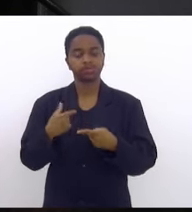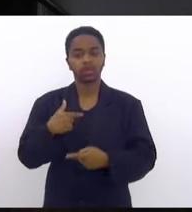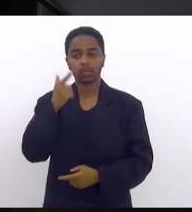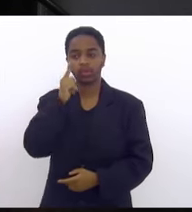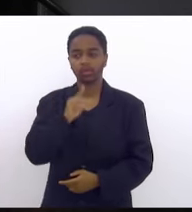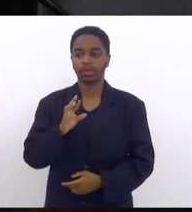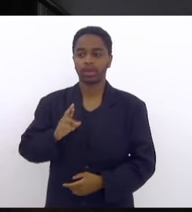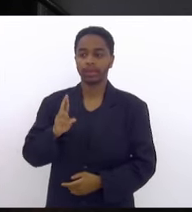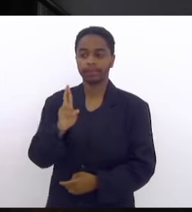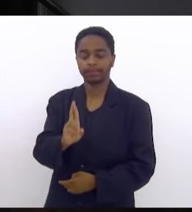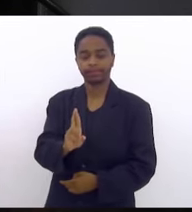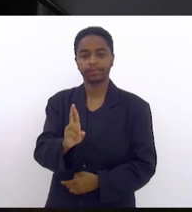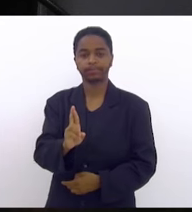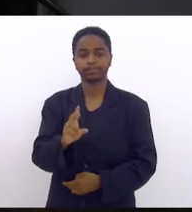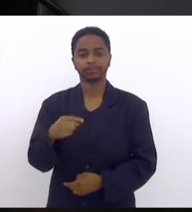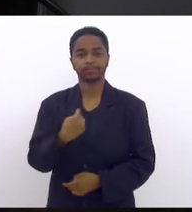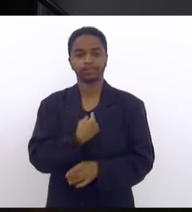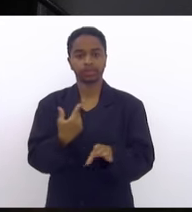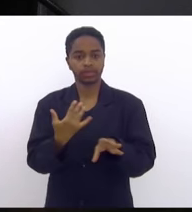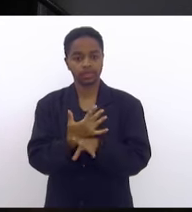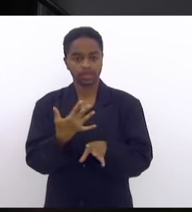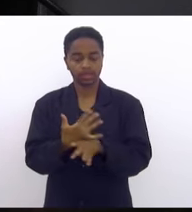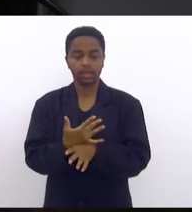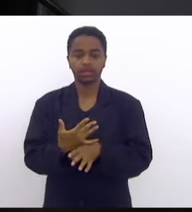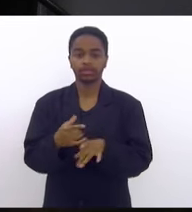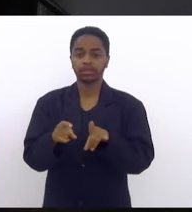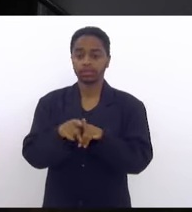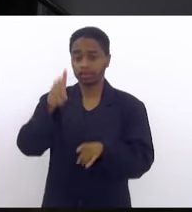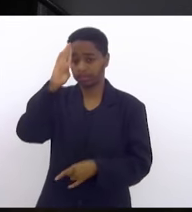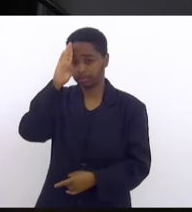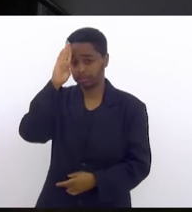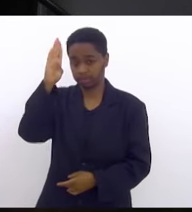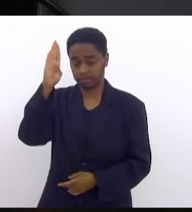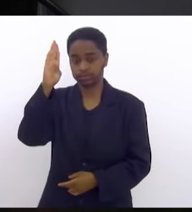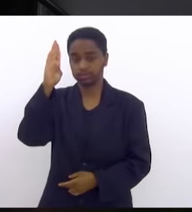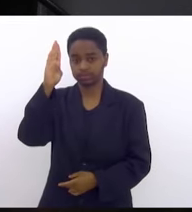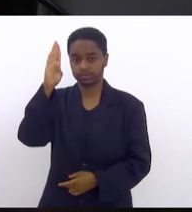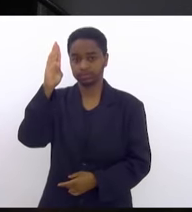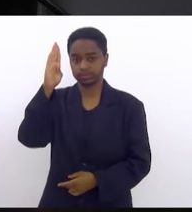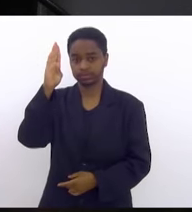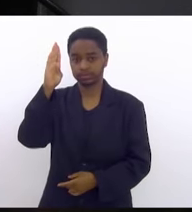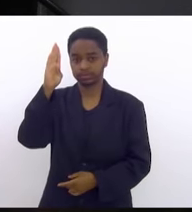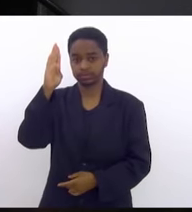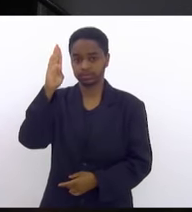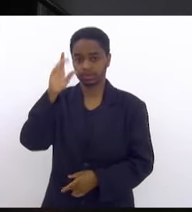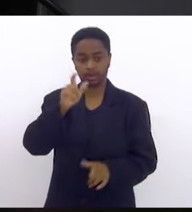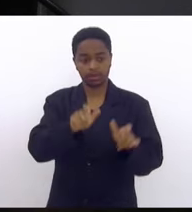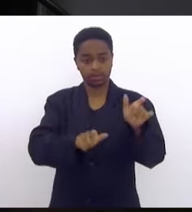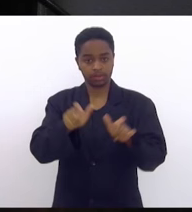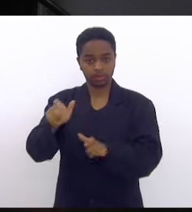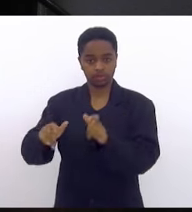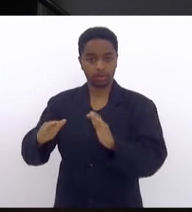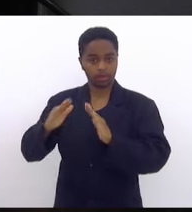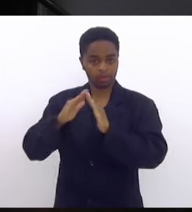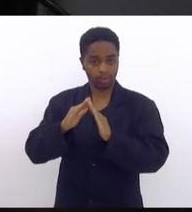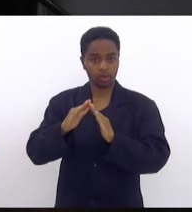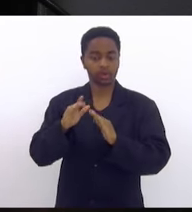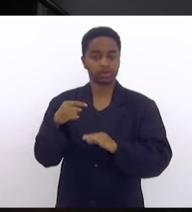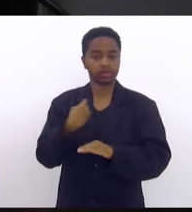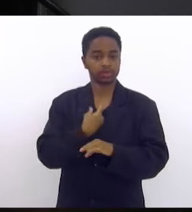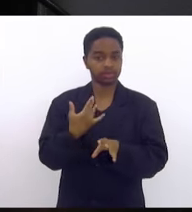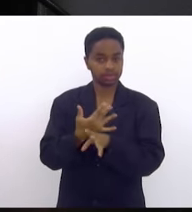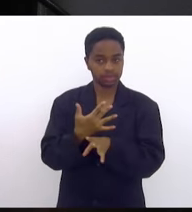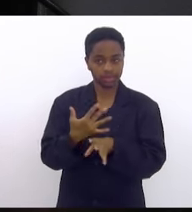representar a nossa cidade e, principalmente, os munícipes da nossa cidade,